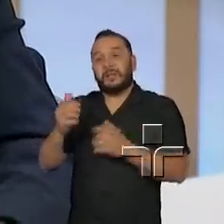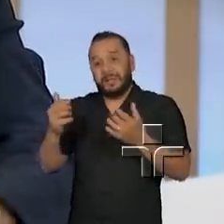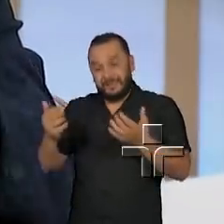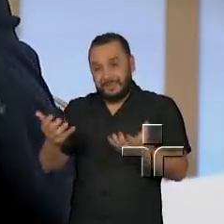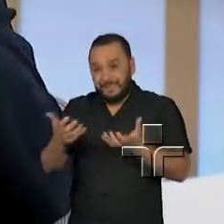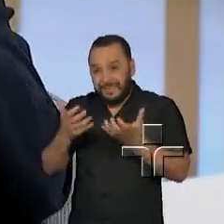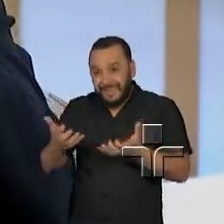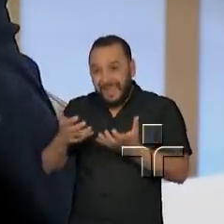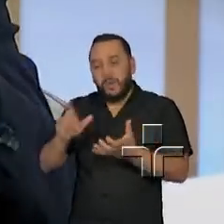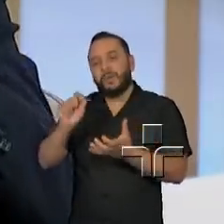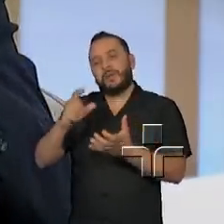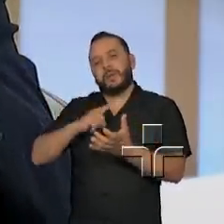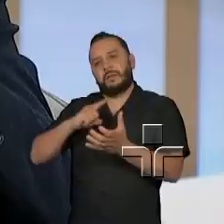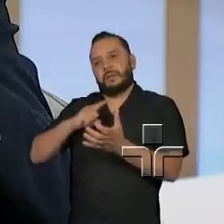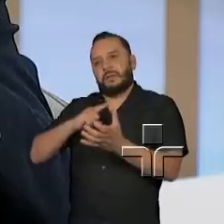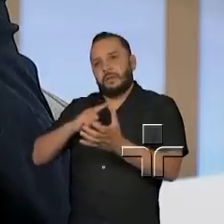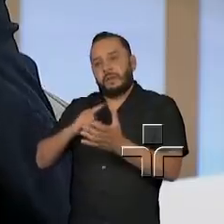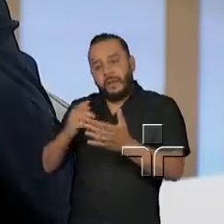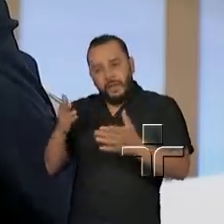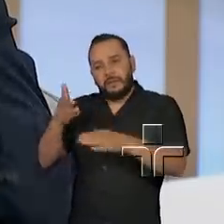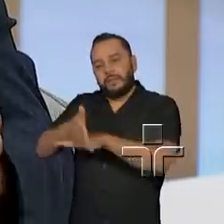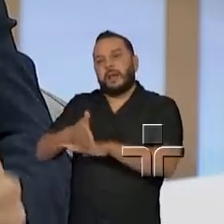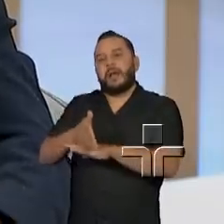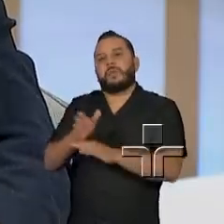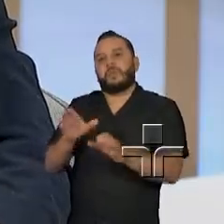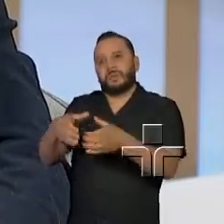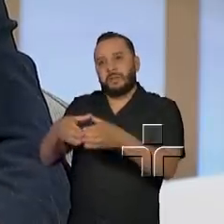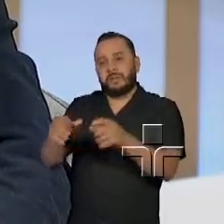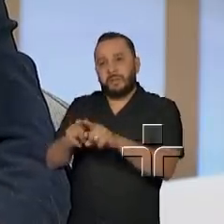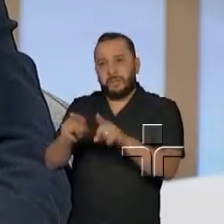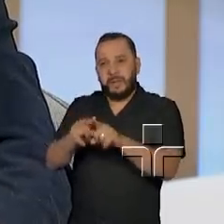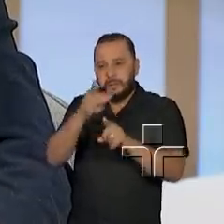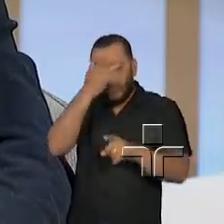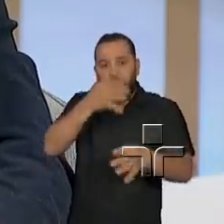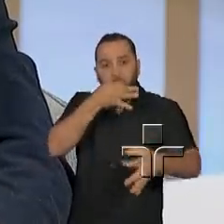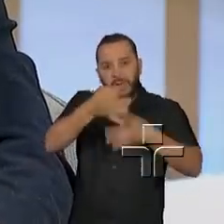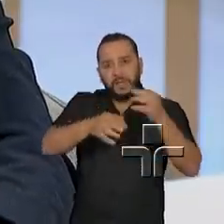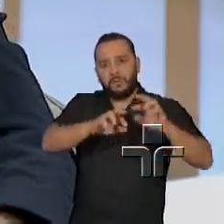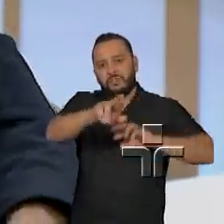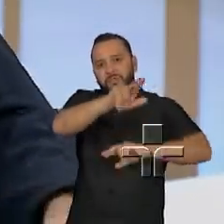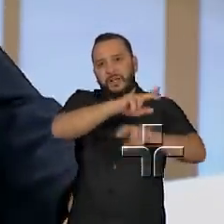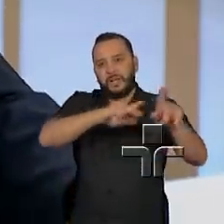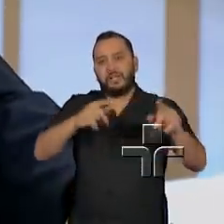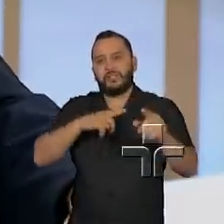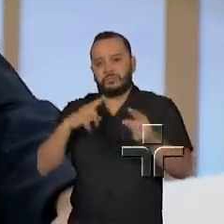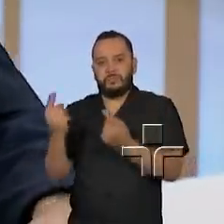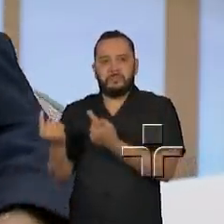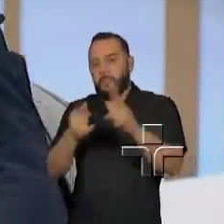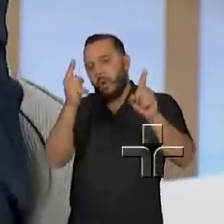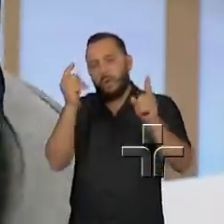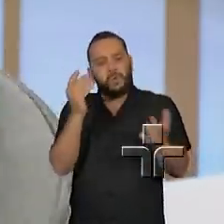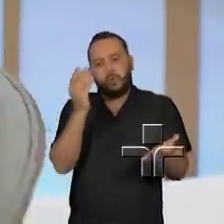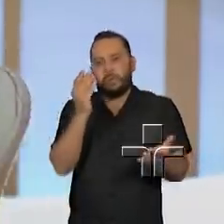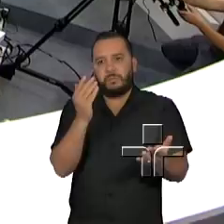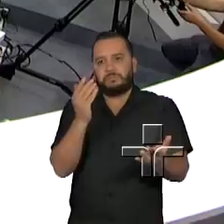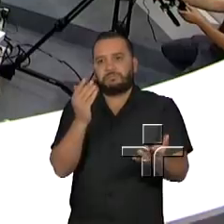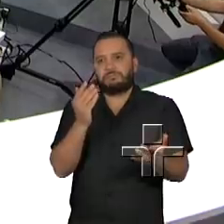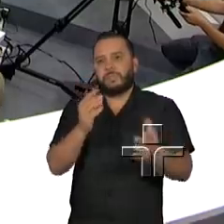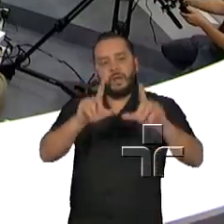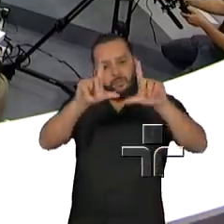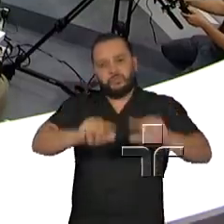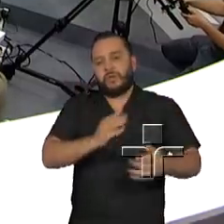visa eliminar o contraditório. Perfeito. Como é que os cientistas estão se